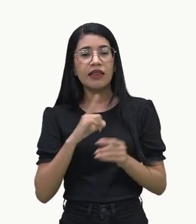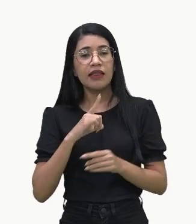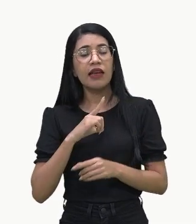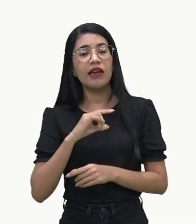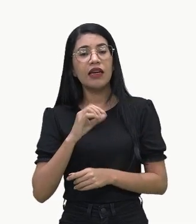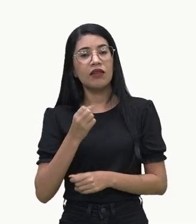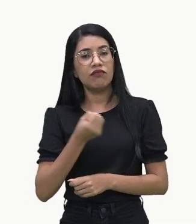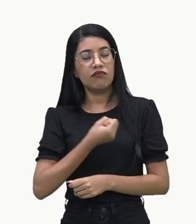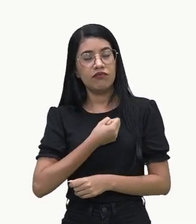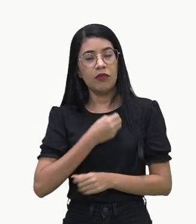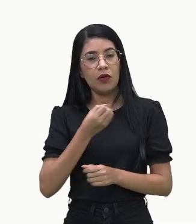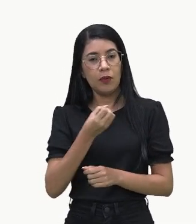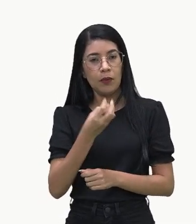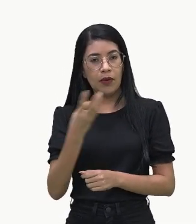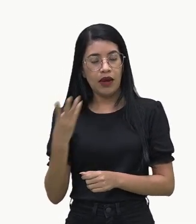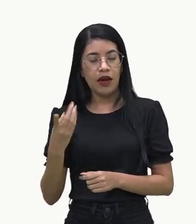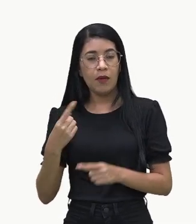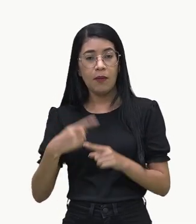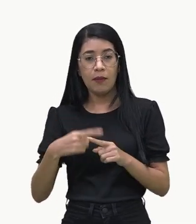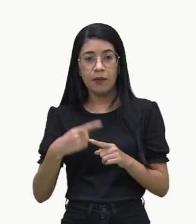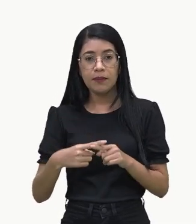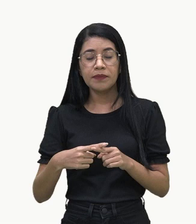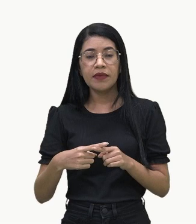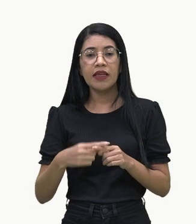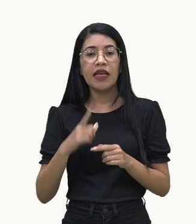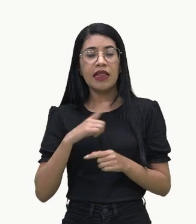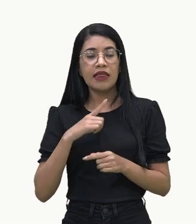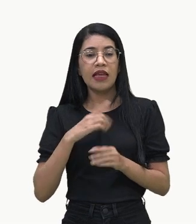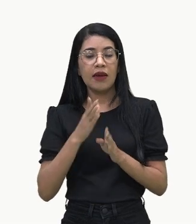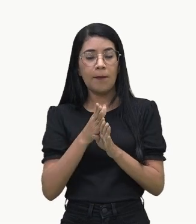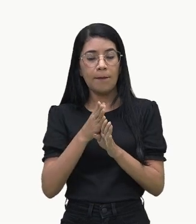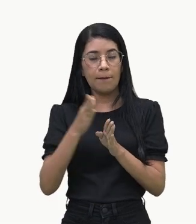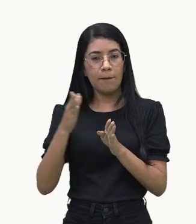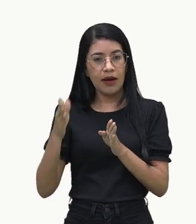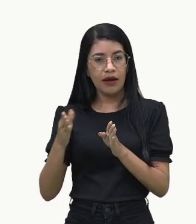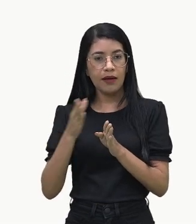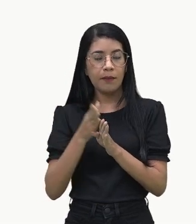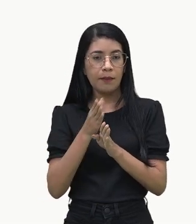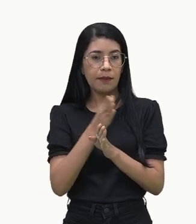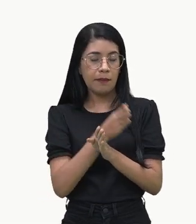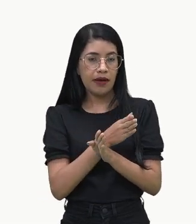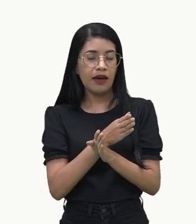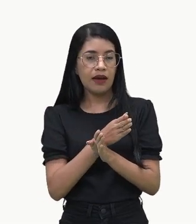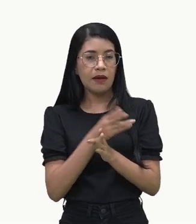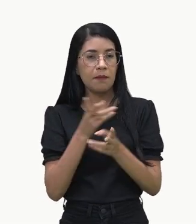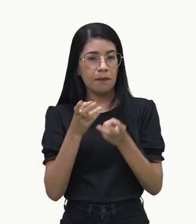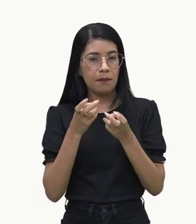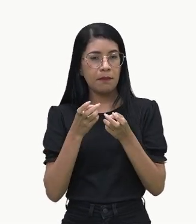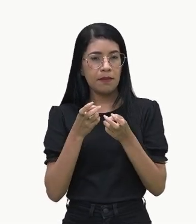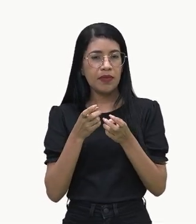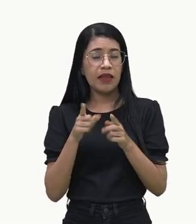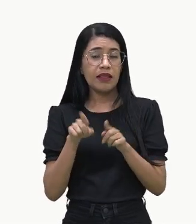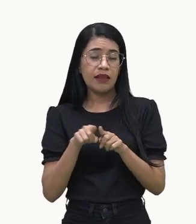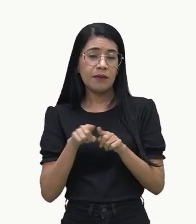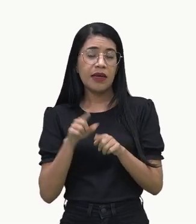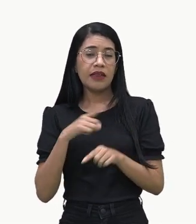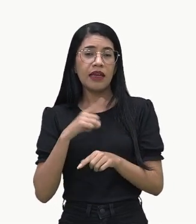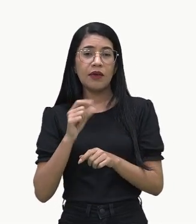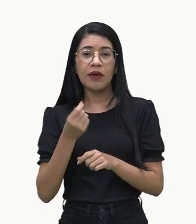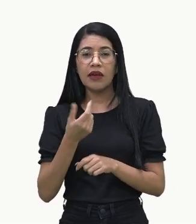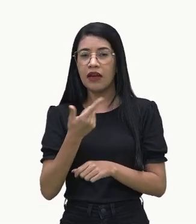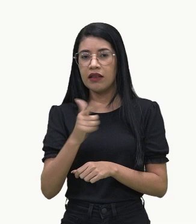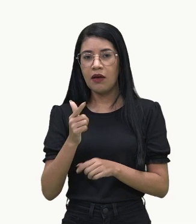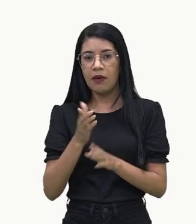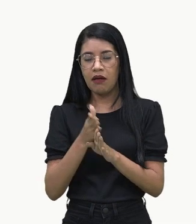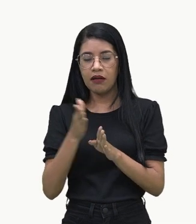por quê? Porque além da parte inteira, como vocês podem visualizar, há a presença da parte não inteira,